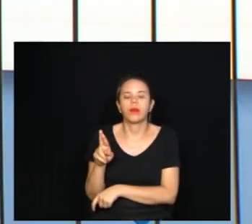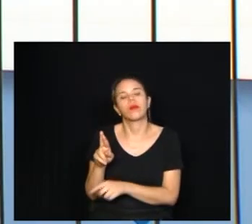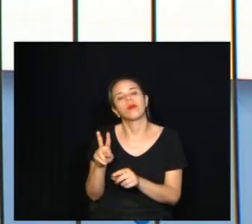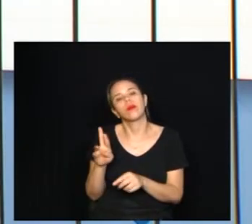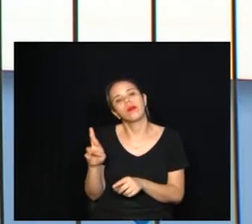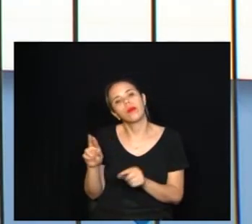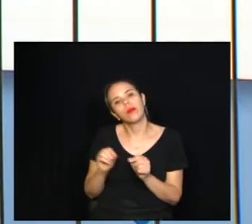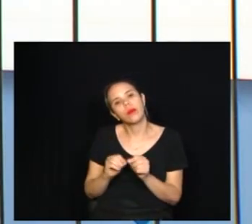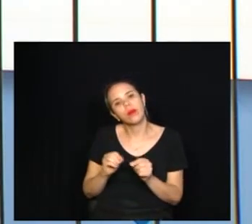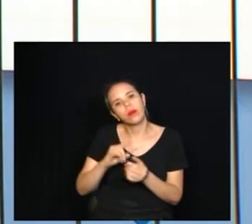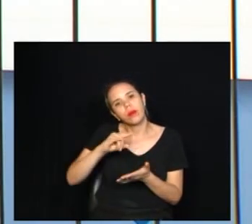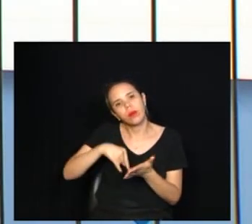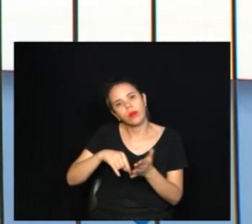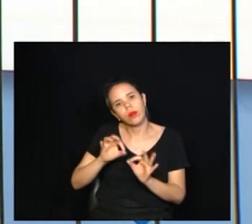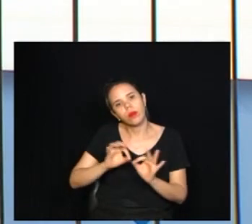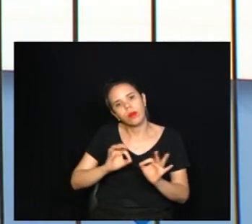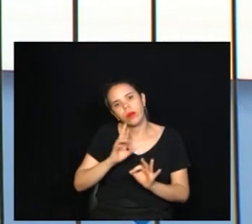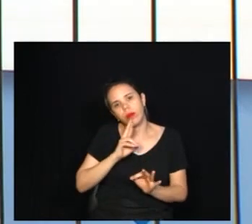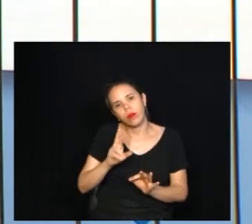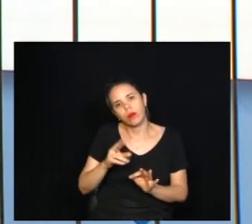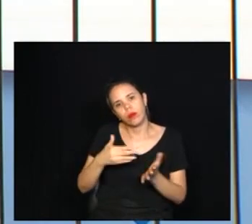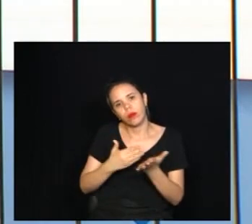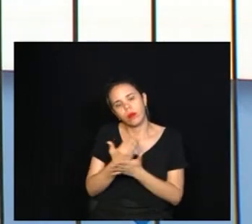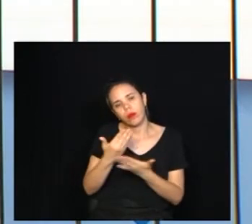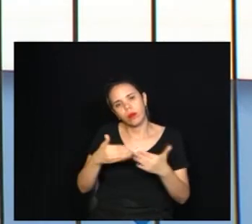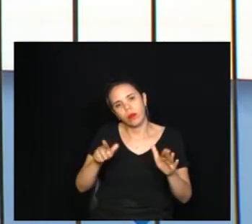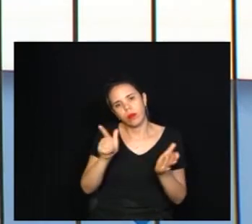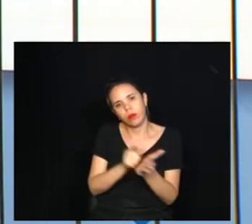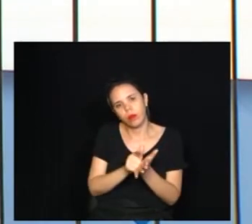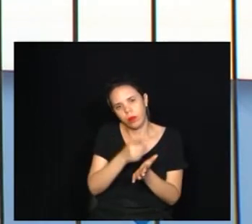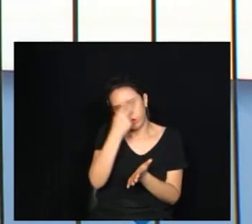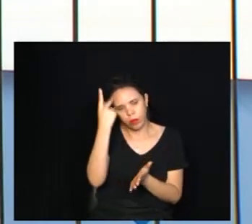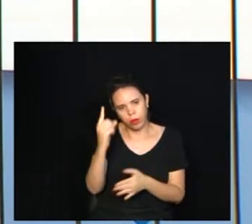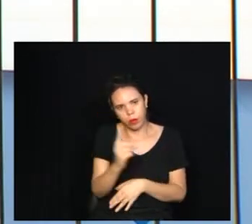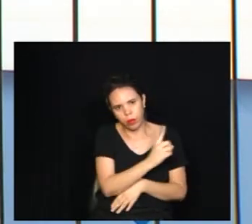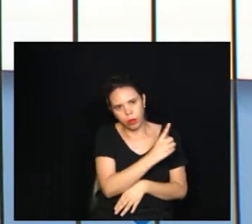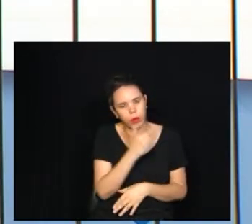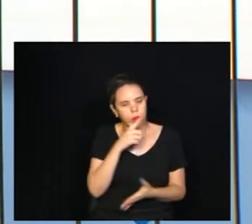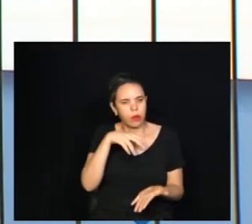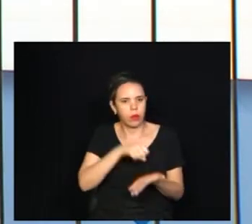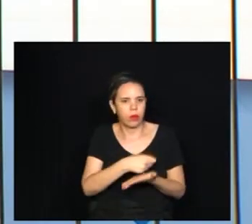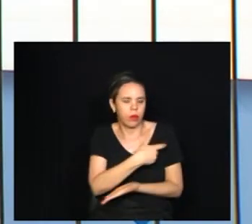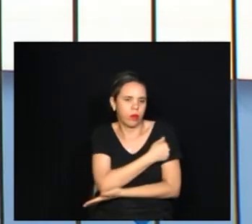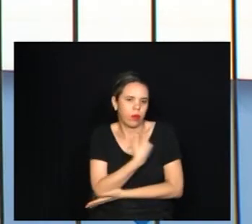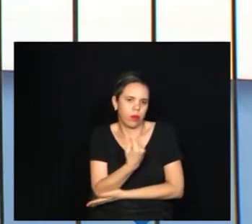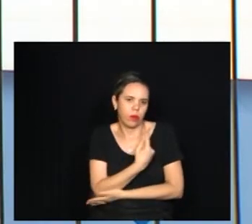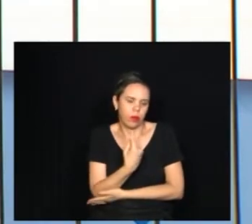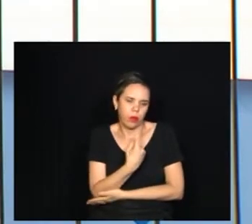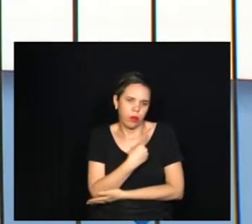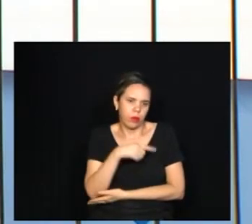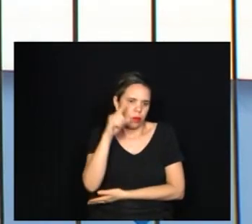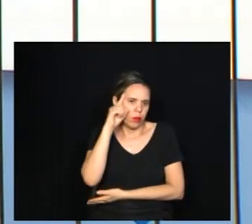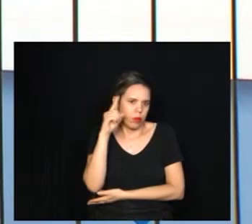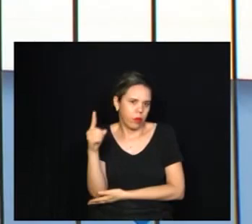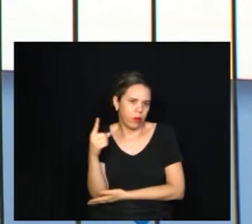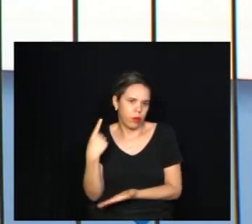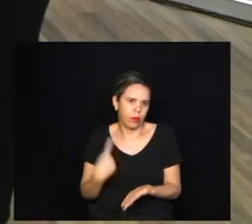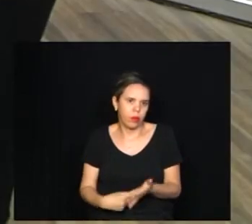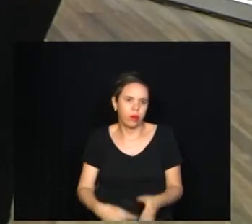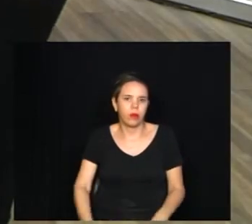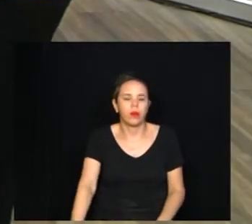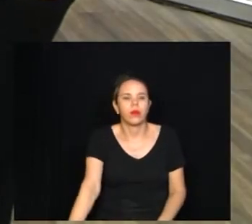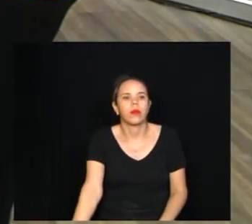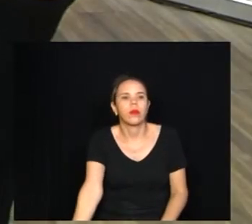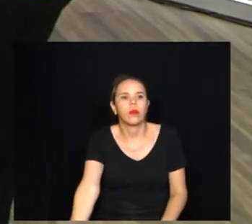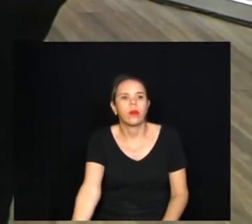vacina.campinas.sp.gov.br o formulário de autorização para que ele possa ser imunizado sozinho no dia agendado.